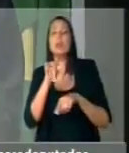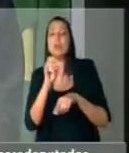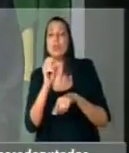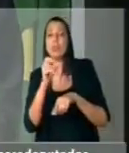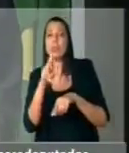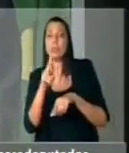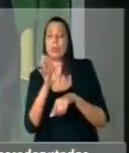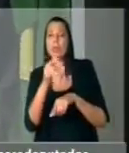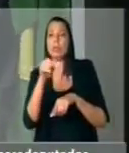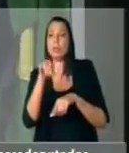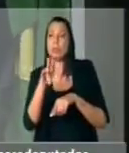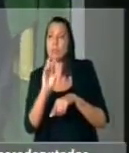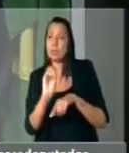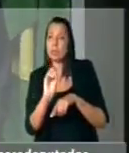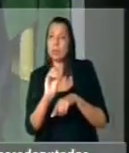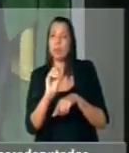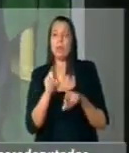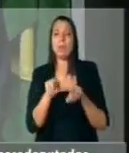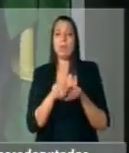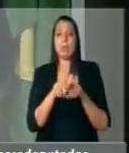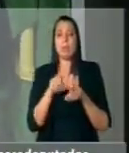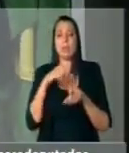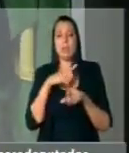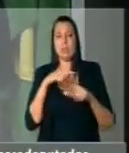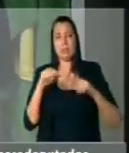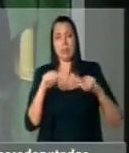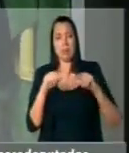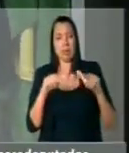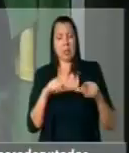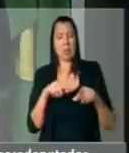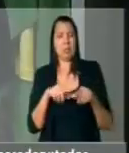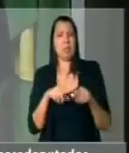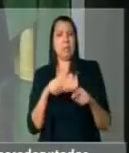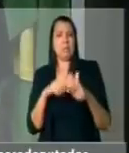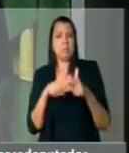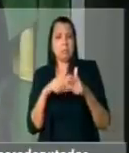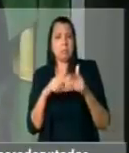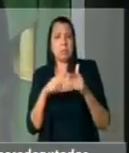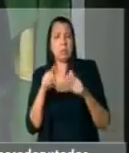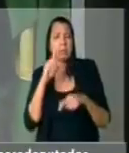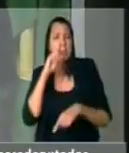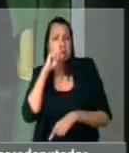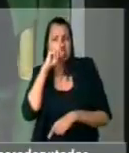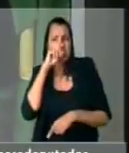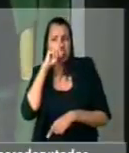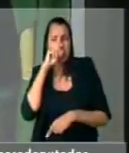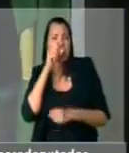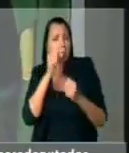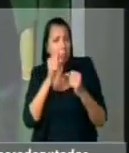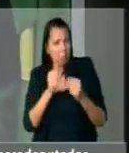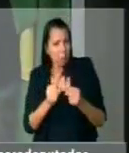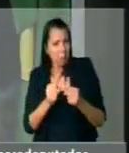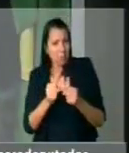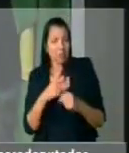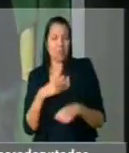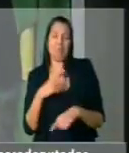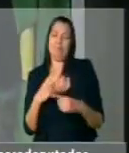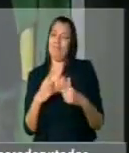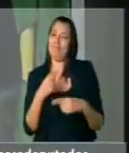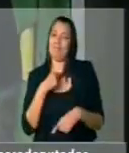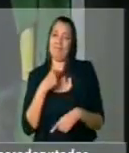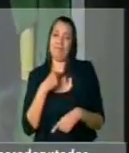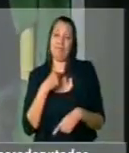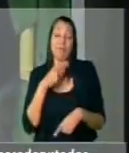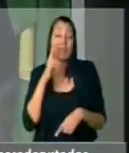recursos financeiros, para o controle de uma atividade de alto risco? Pode? É uma visão ingênua de